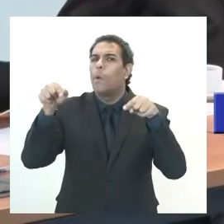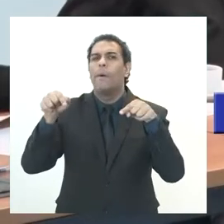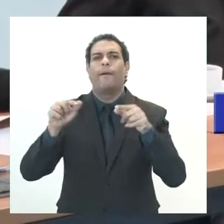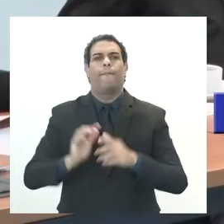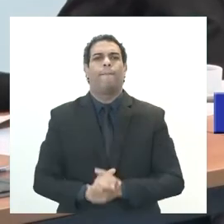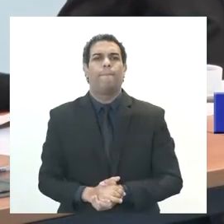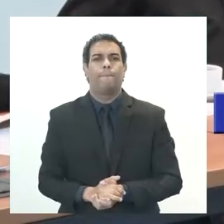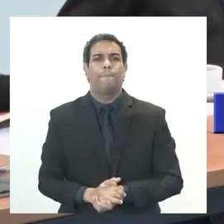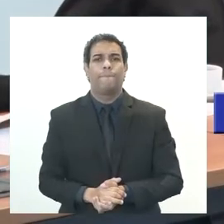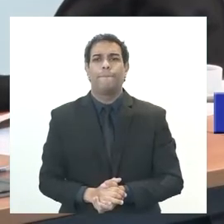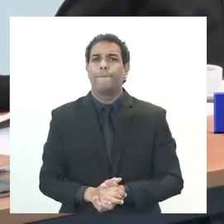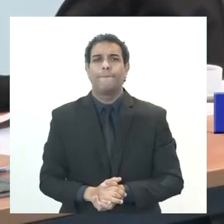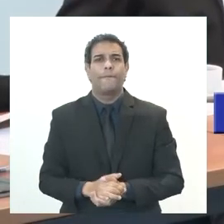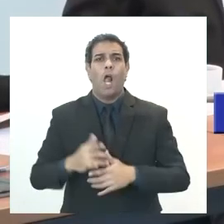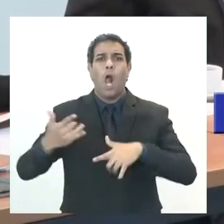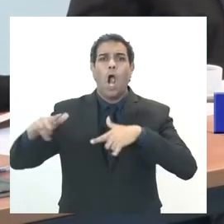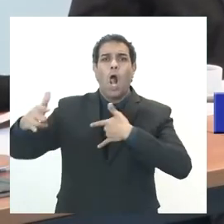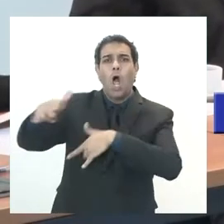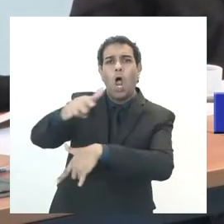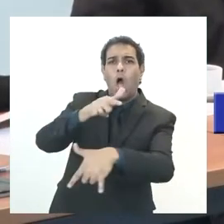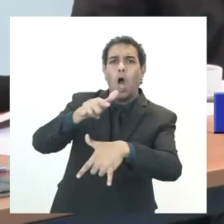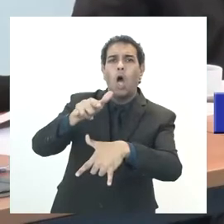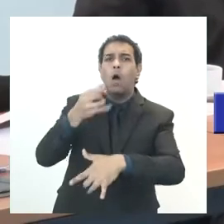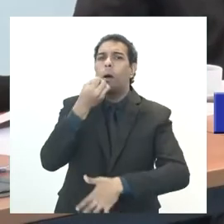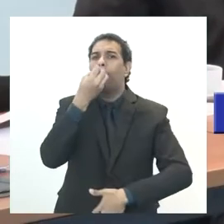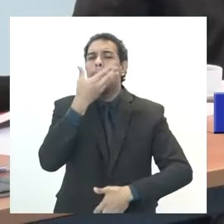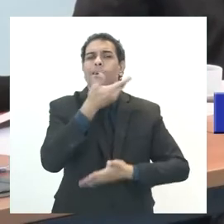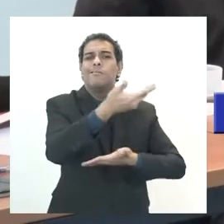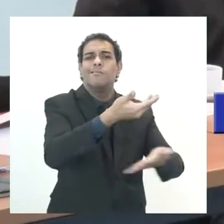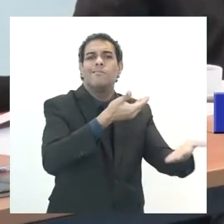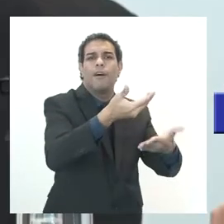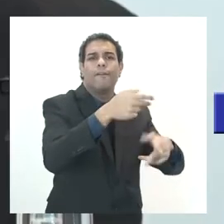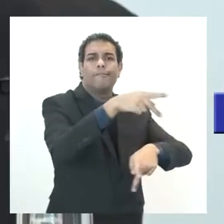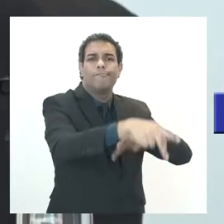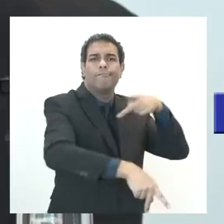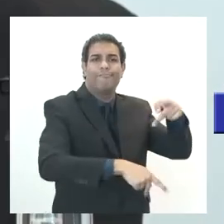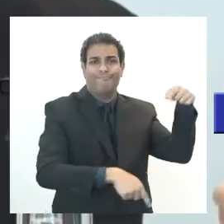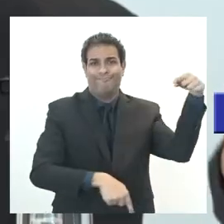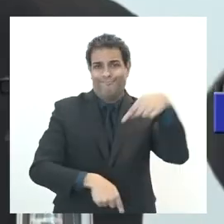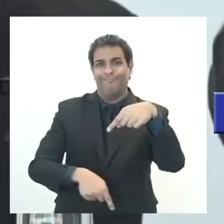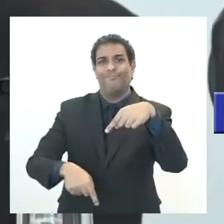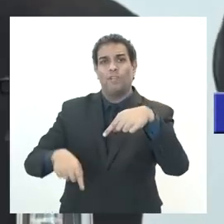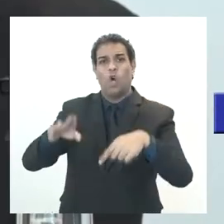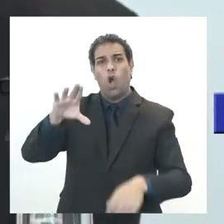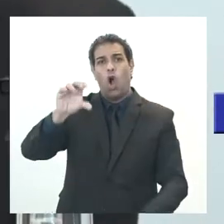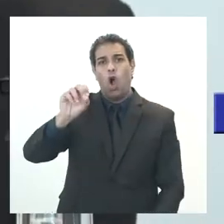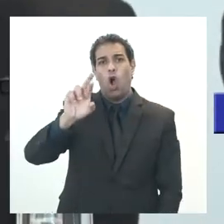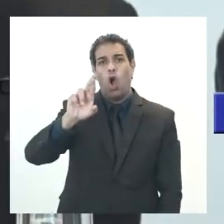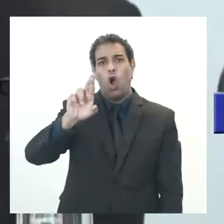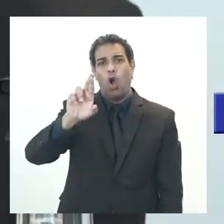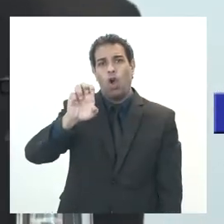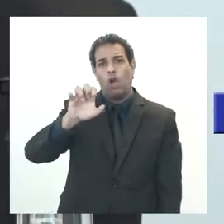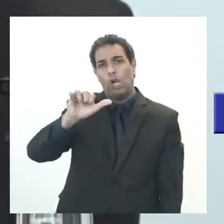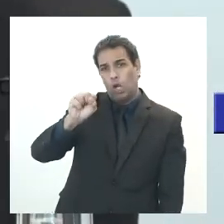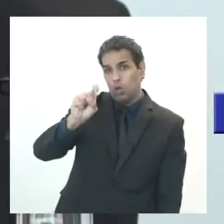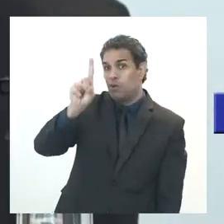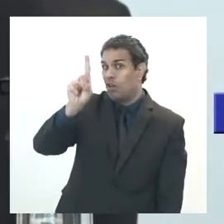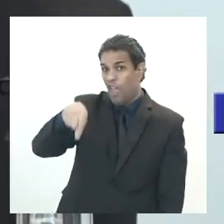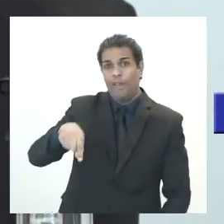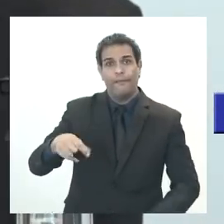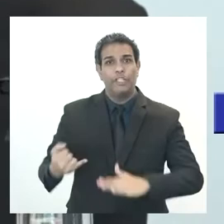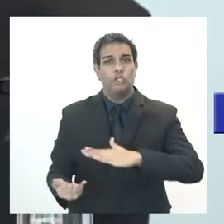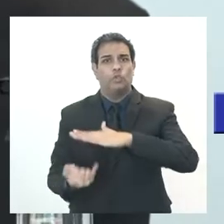sucessivamente boicotados para prestar um bom serviço os Correios no Brasil já já foi já foram uma